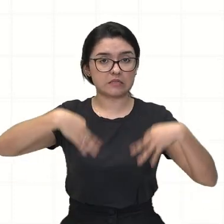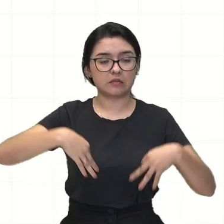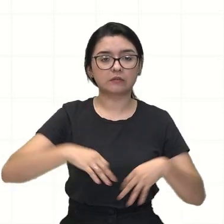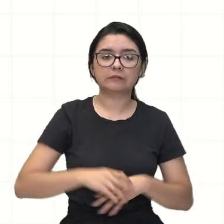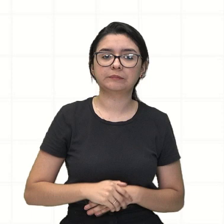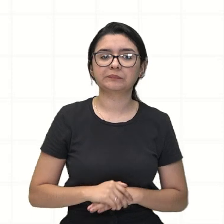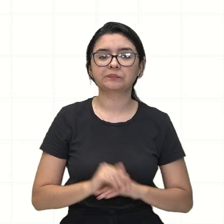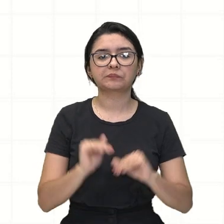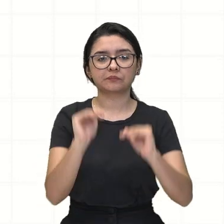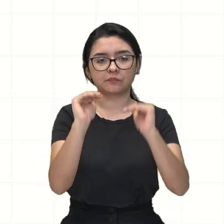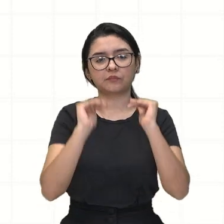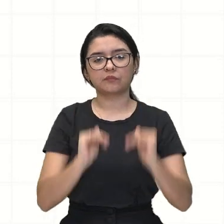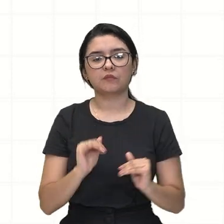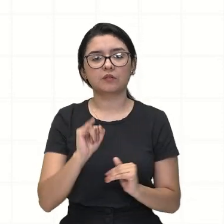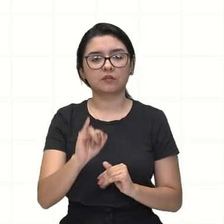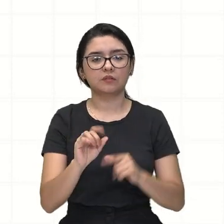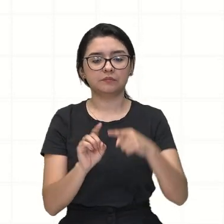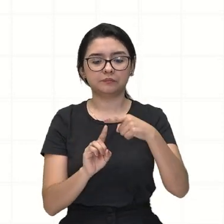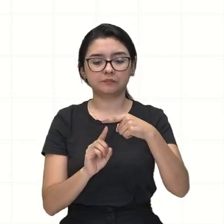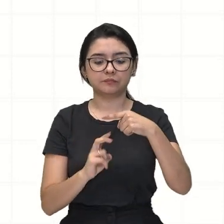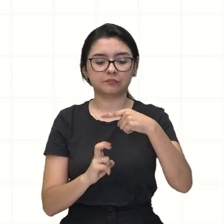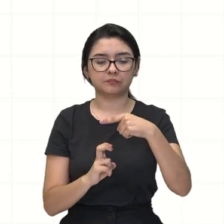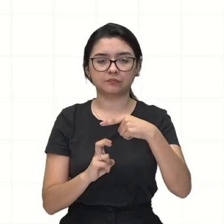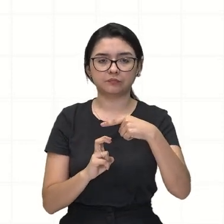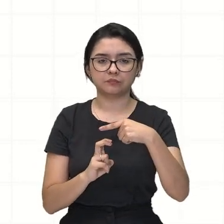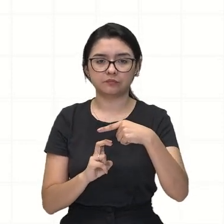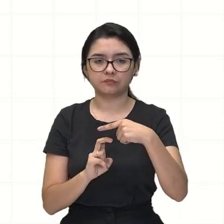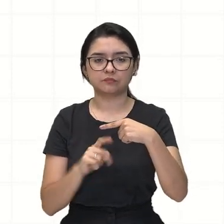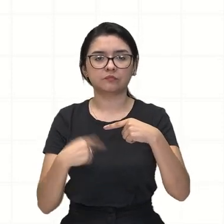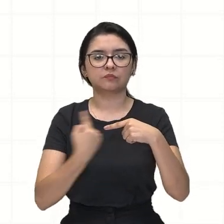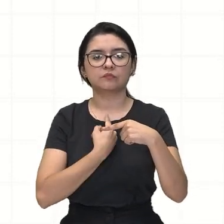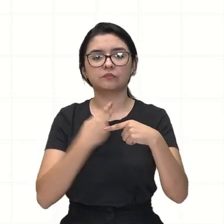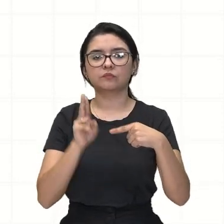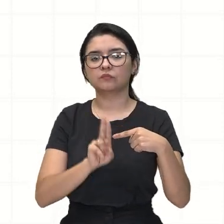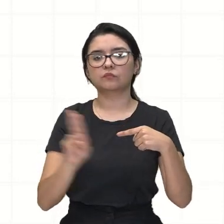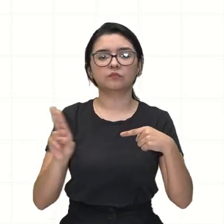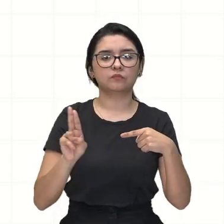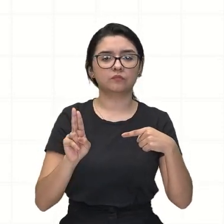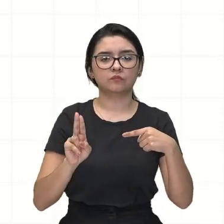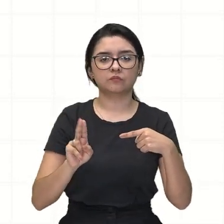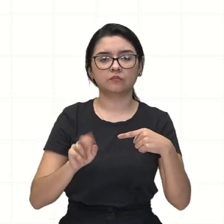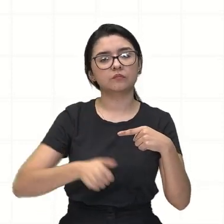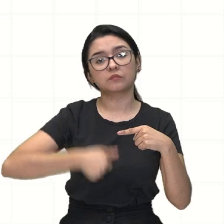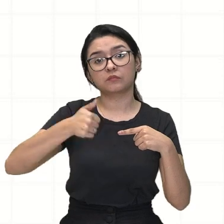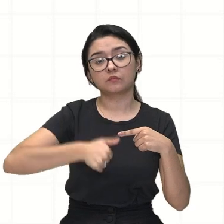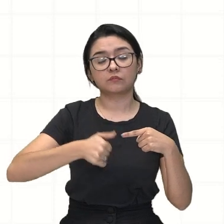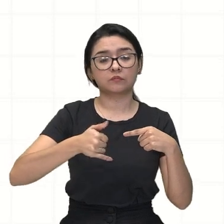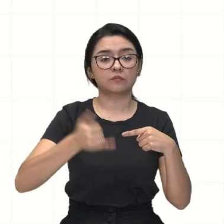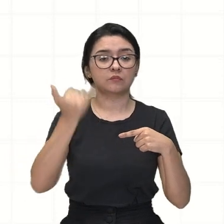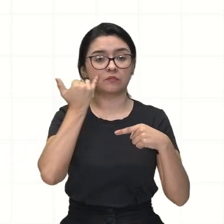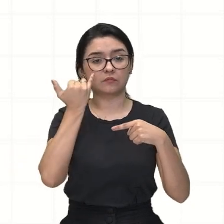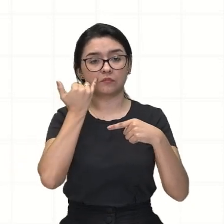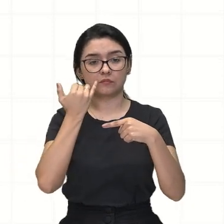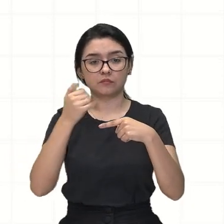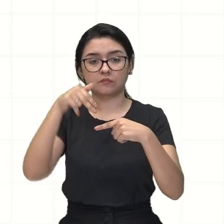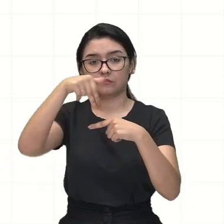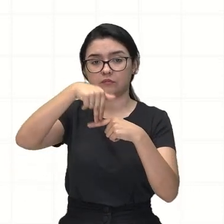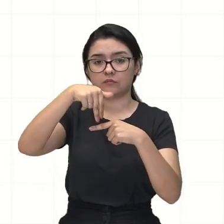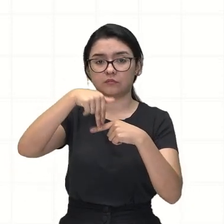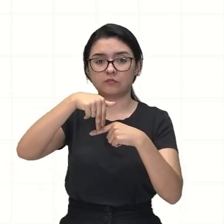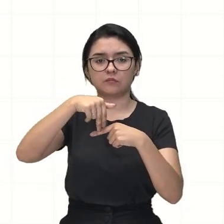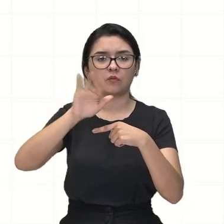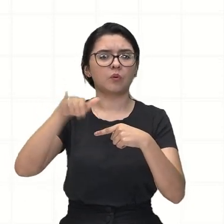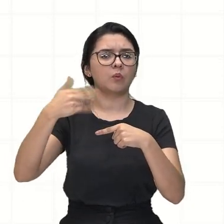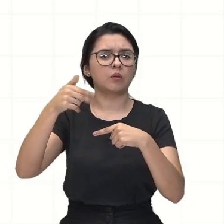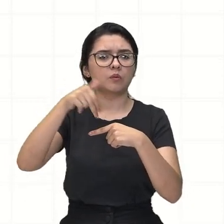o denominador for 5, nós vamos falar primeira informação sobre o numerador. Quanto é o numerador